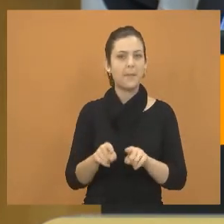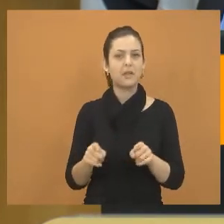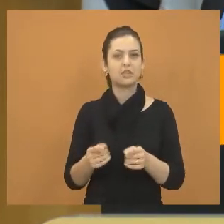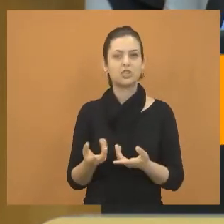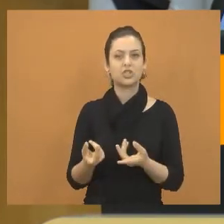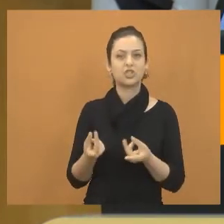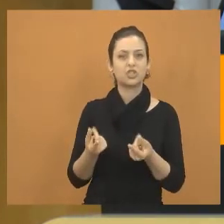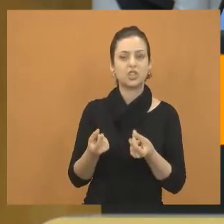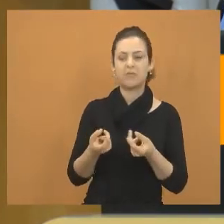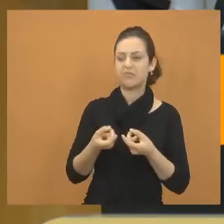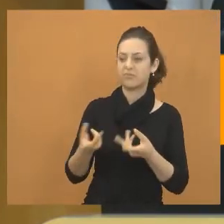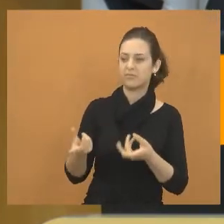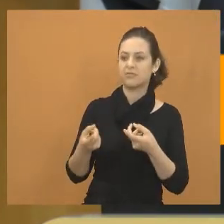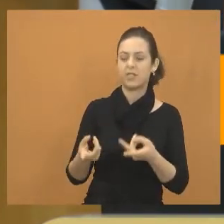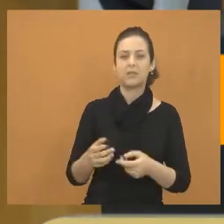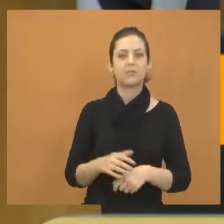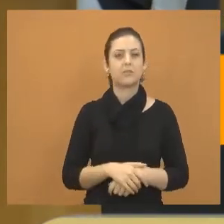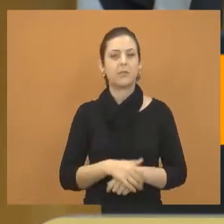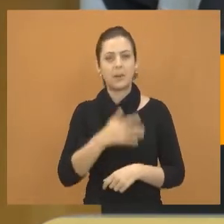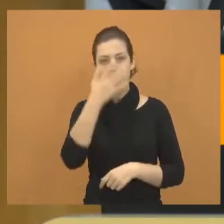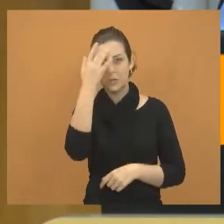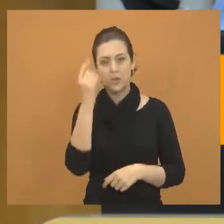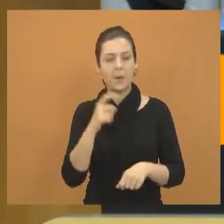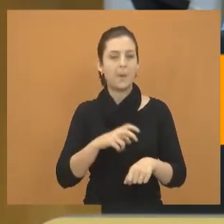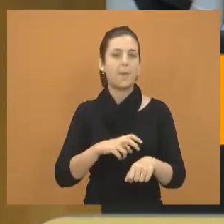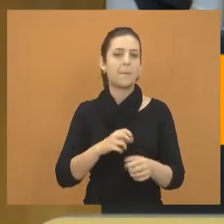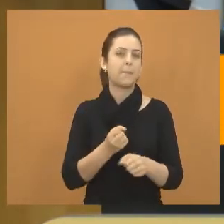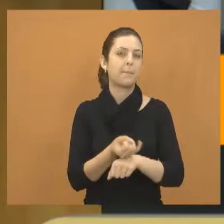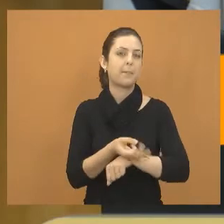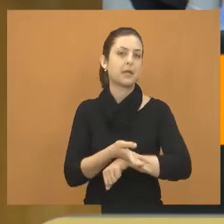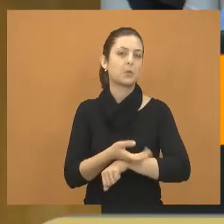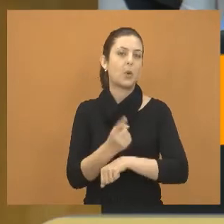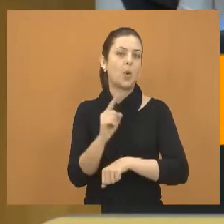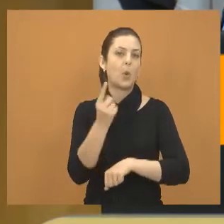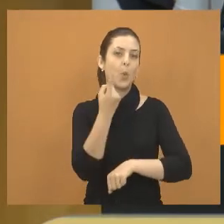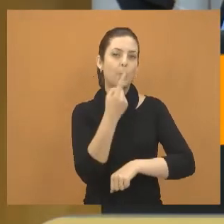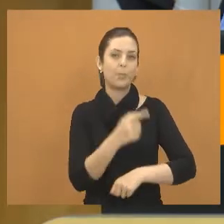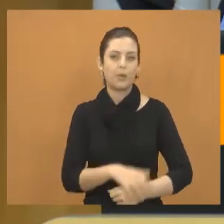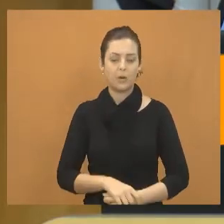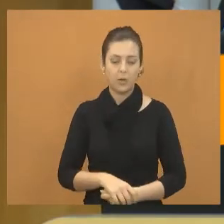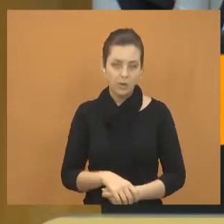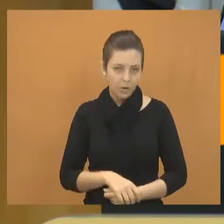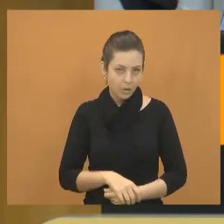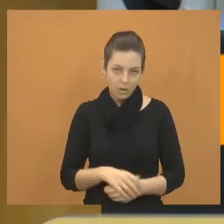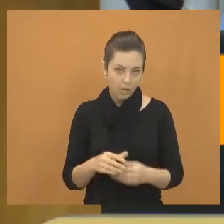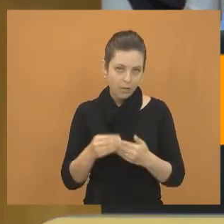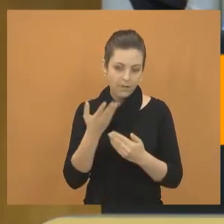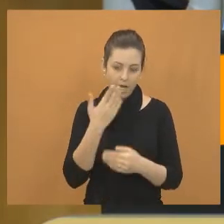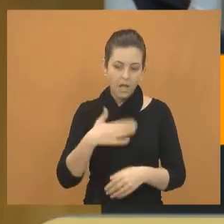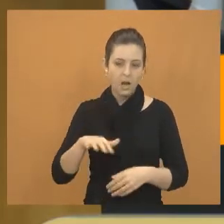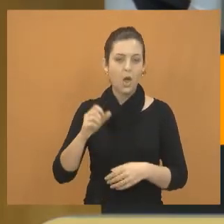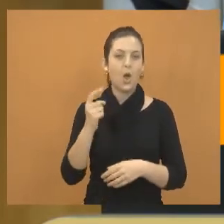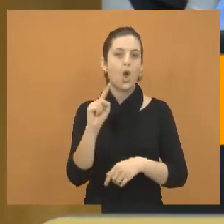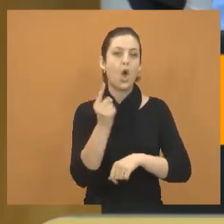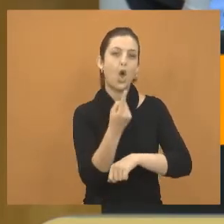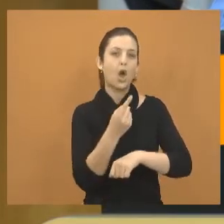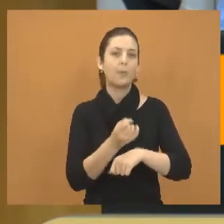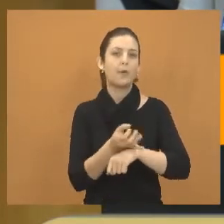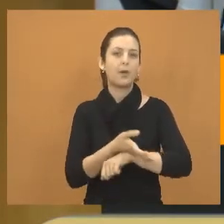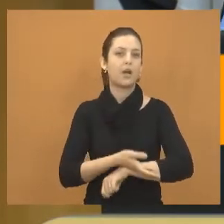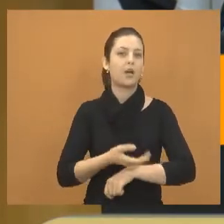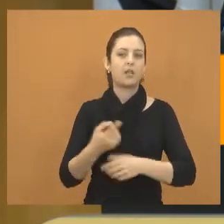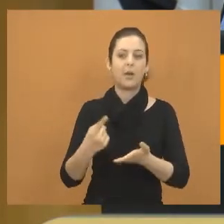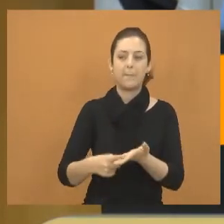Gente, quem é que faz uma consulta 1 hora da manhã? Quem é que vai levar uma criança 1 hora da manhã para fazer